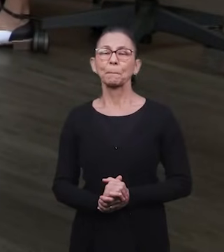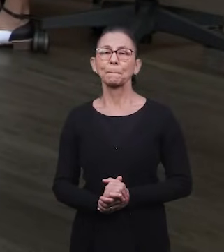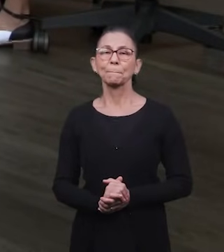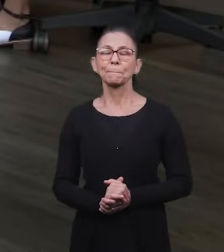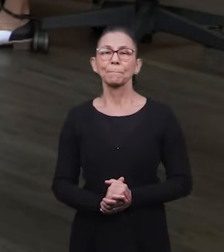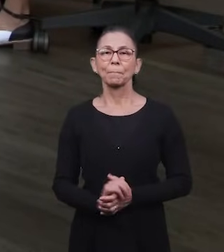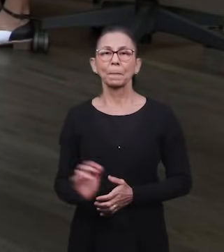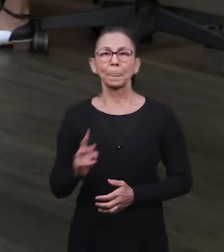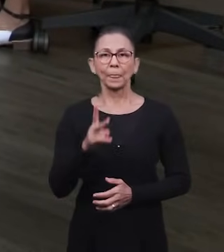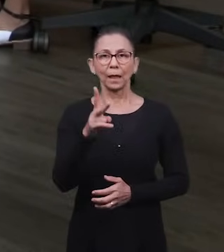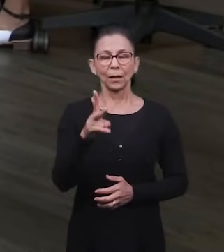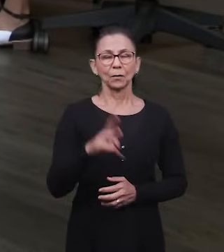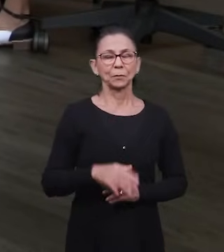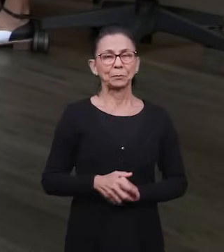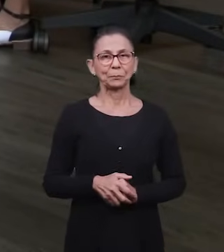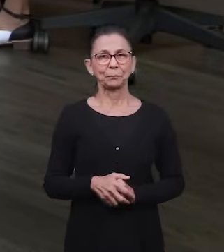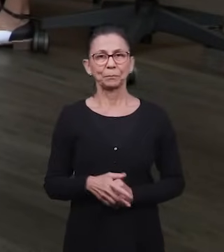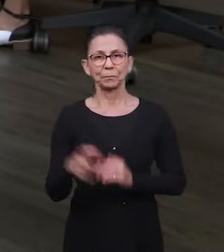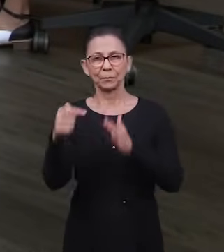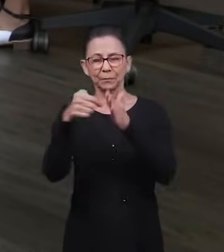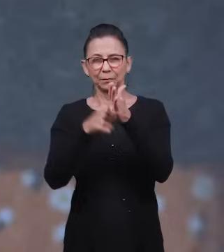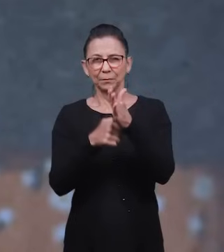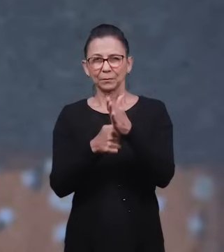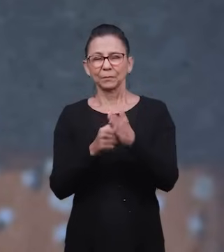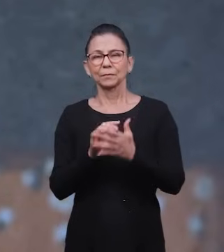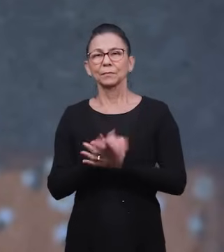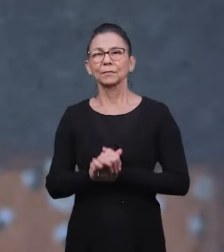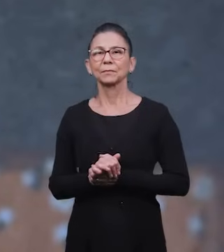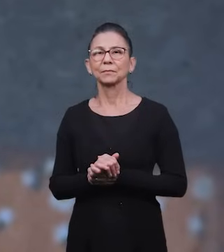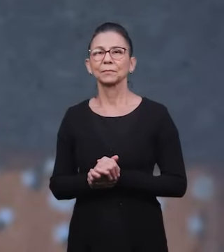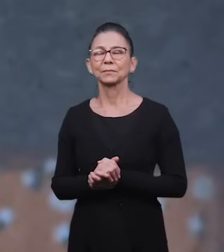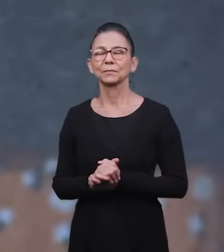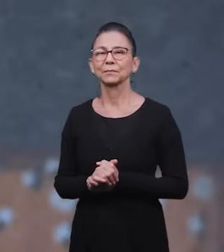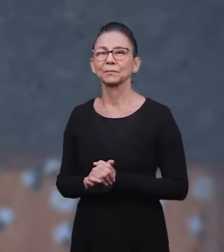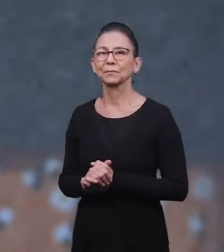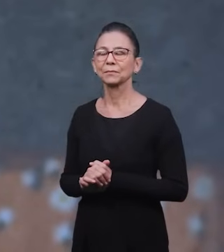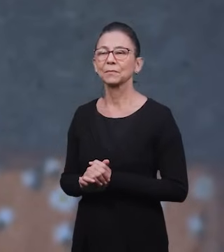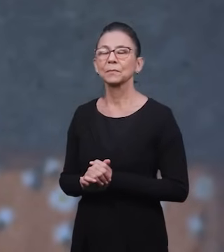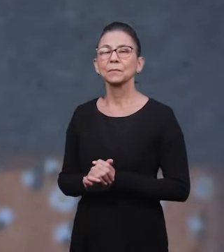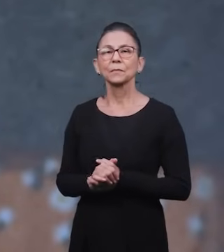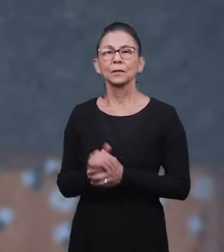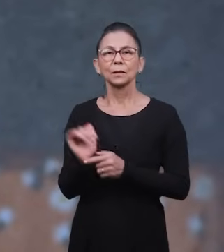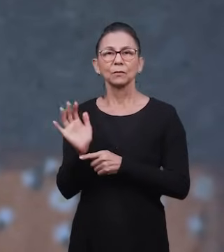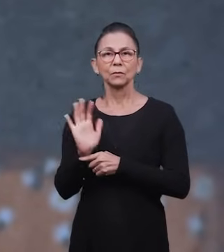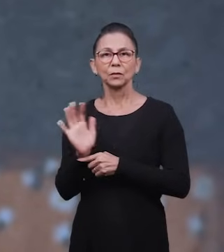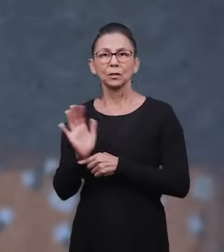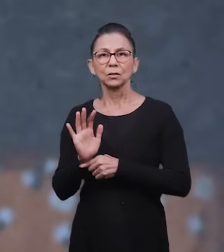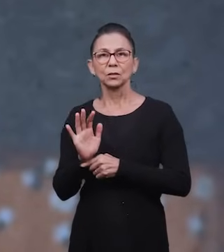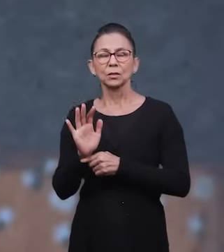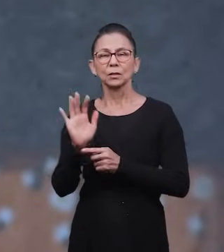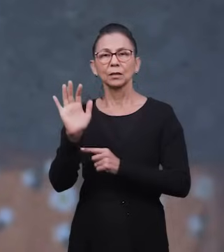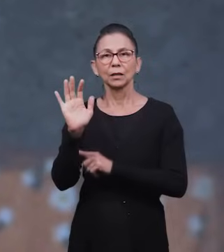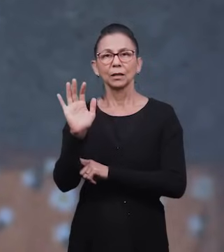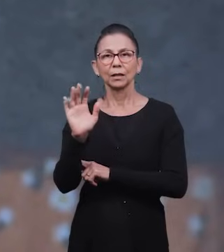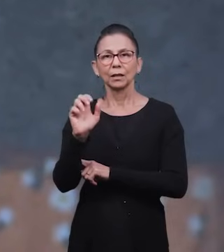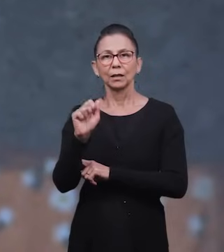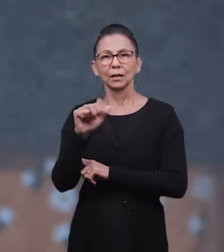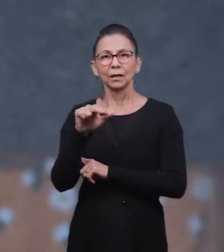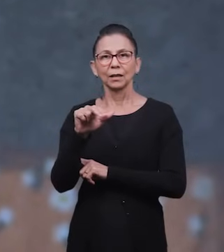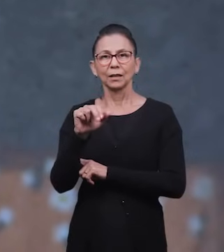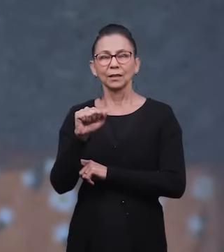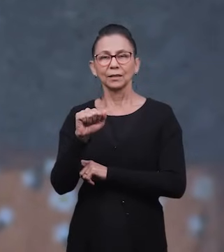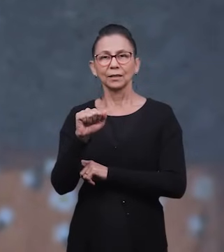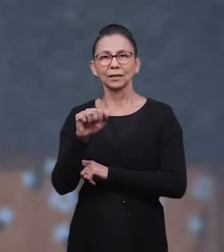continuar ouvindo as perguntas dos jovens que enviaram para nós vídeo. Agora quem vai fazer a pergunta é a nossa irmã